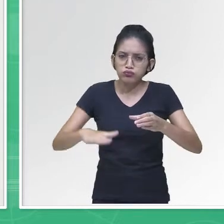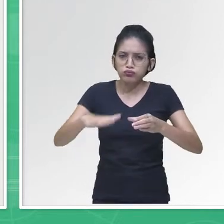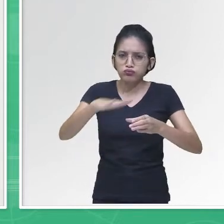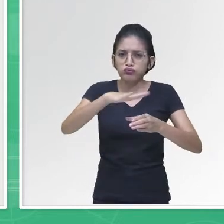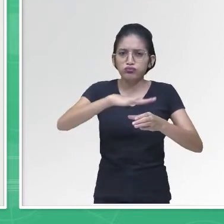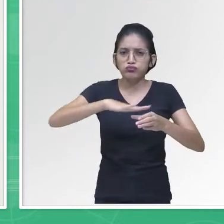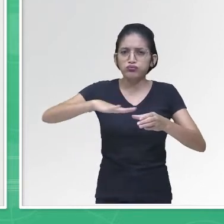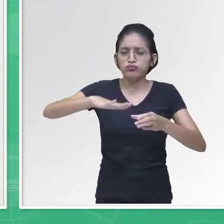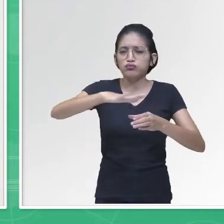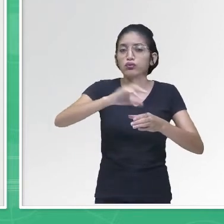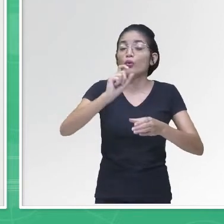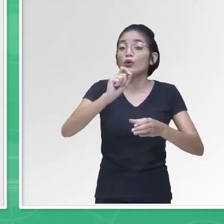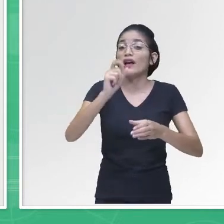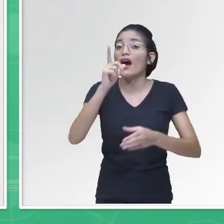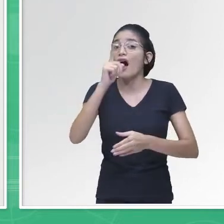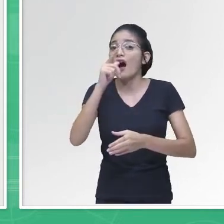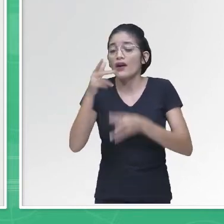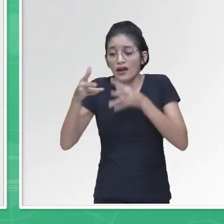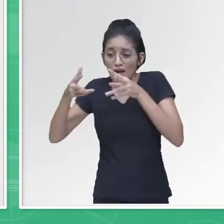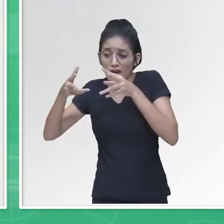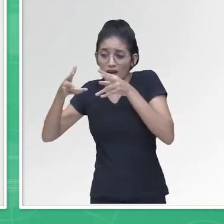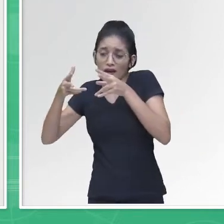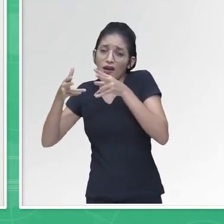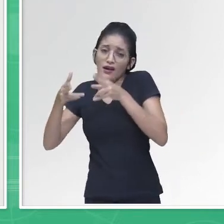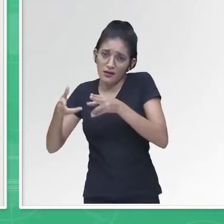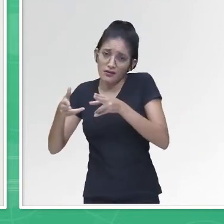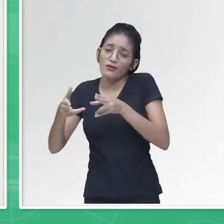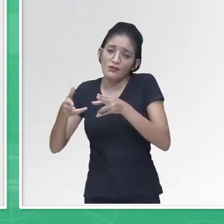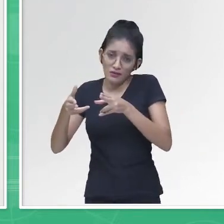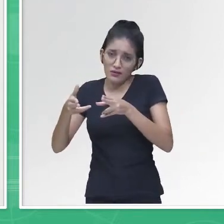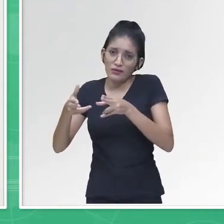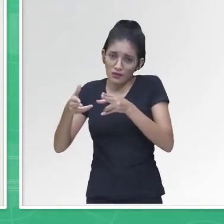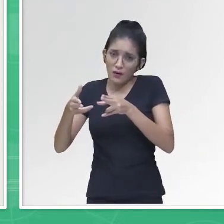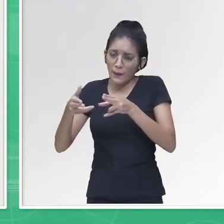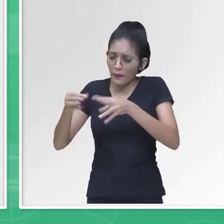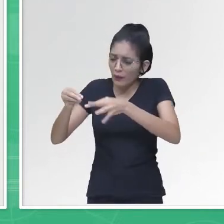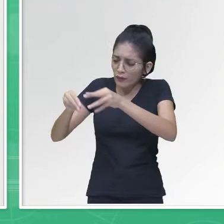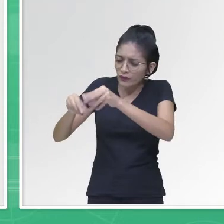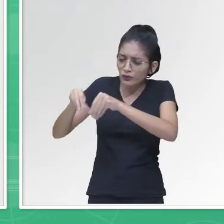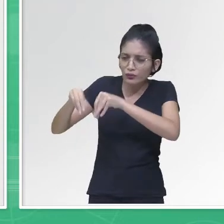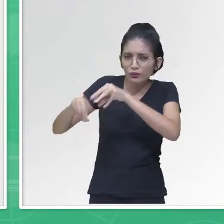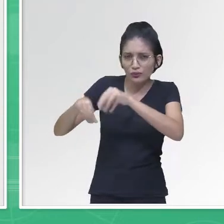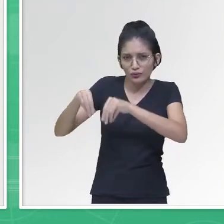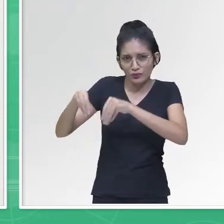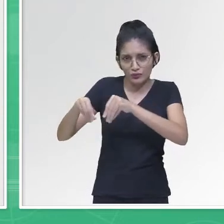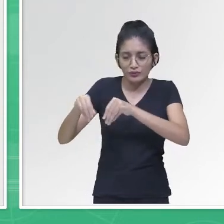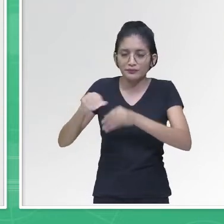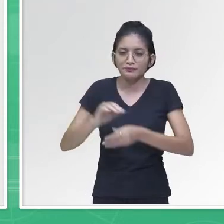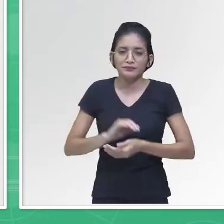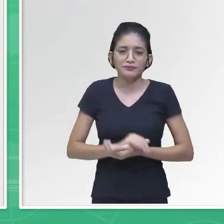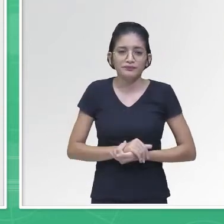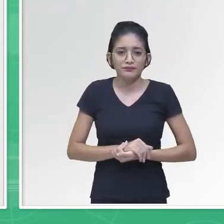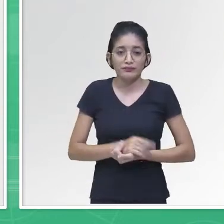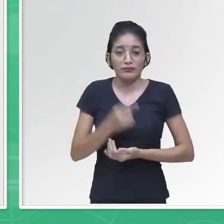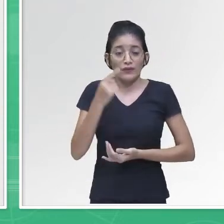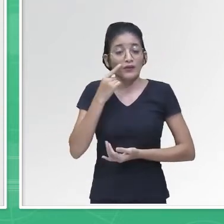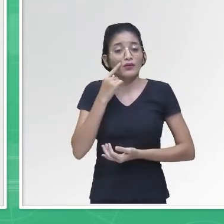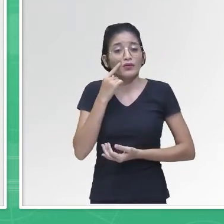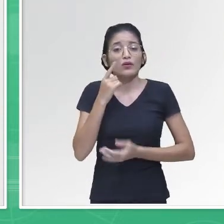soluto é igual ao do coeficiente de solubilidade, tá bom? Ó, aqui eu